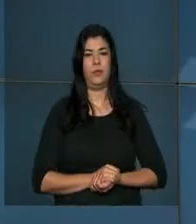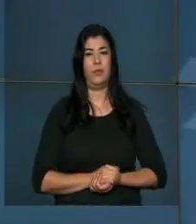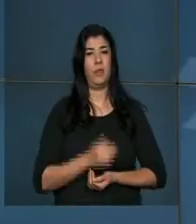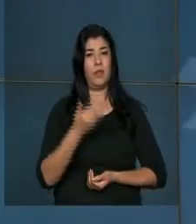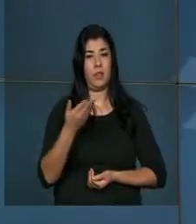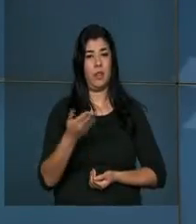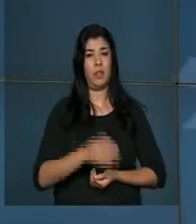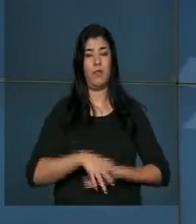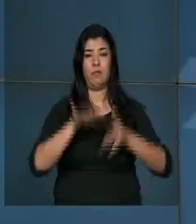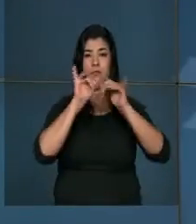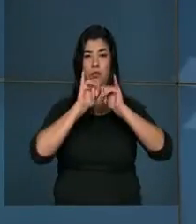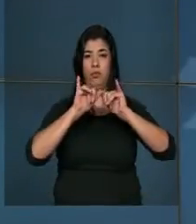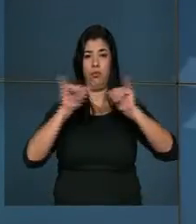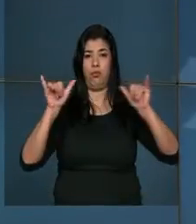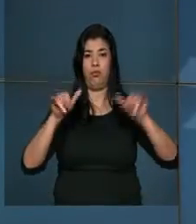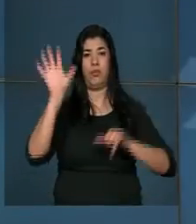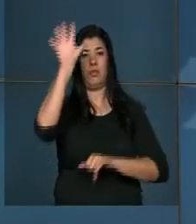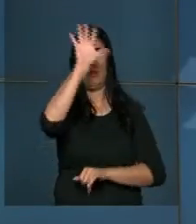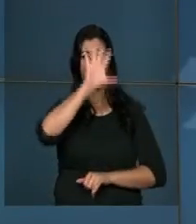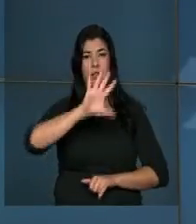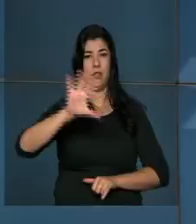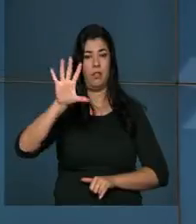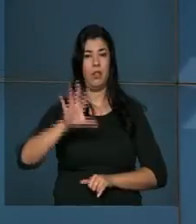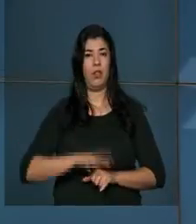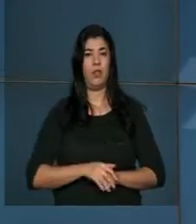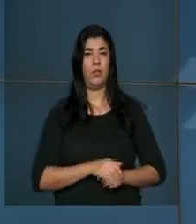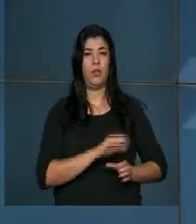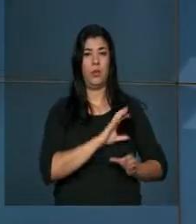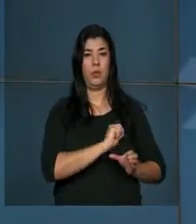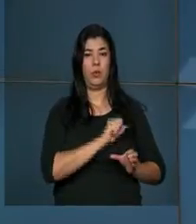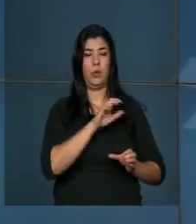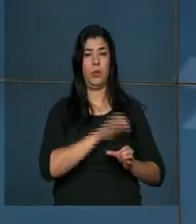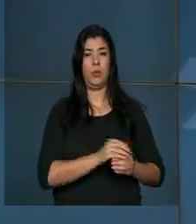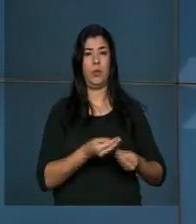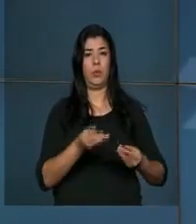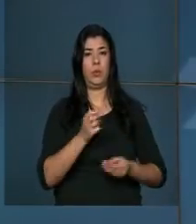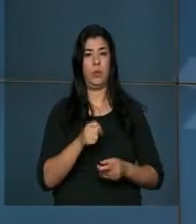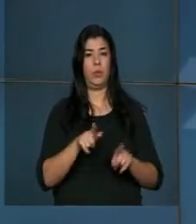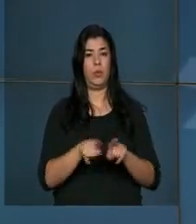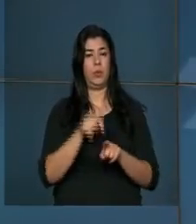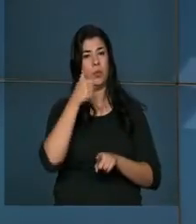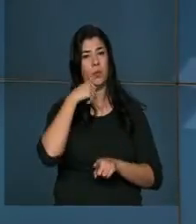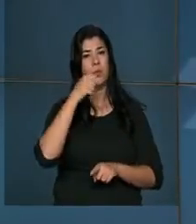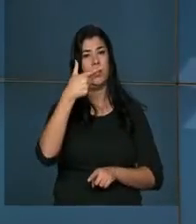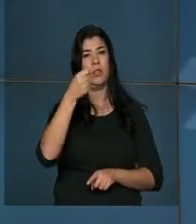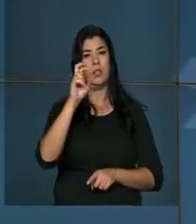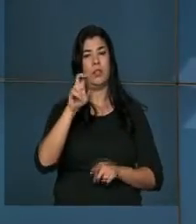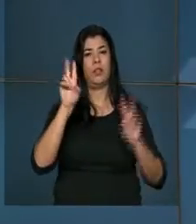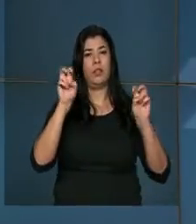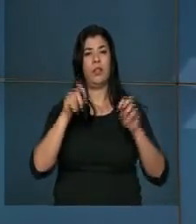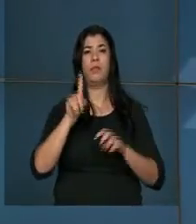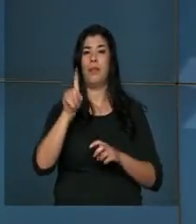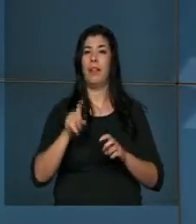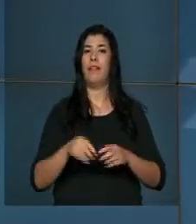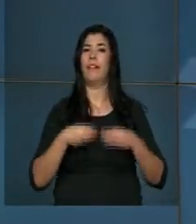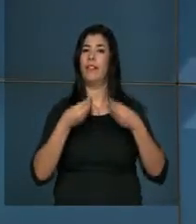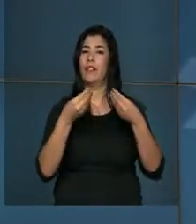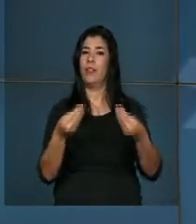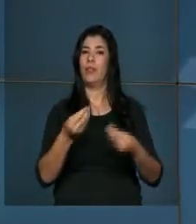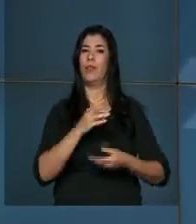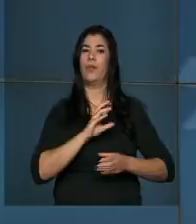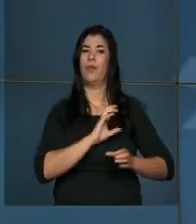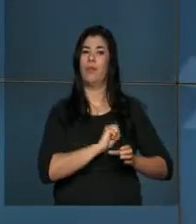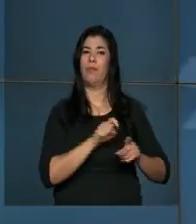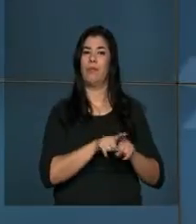Esse foi o lançamento da Campanha Nacional de Doação de Leite Materno 2015. O tema este ano é Seja Doadora de Leite Materno